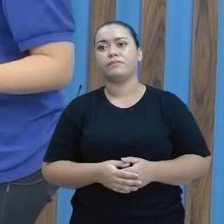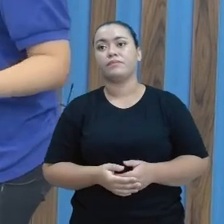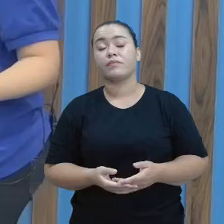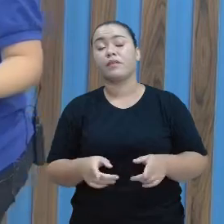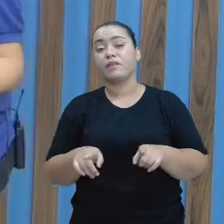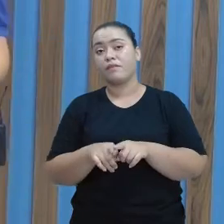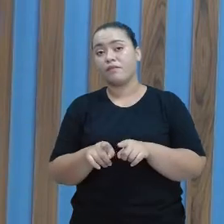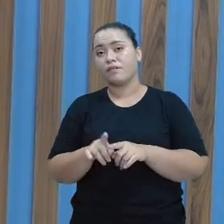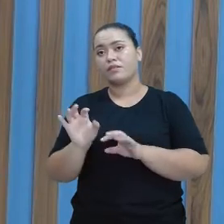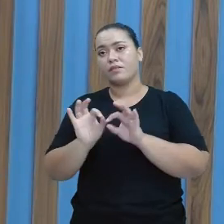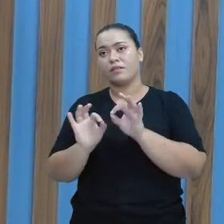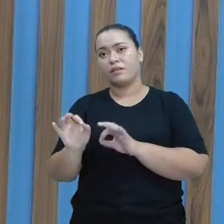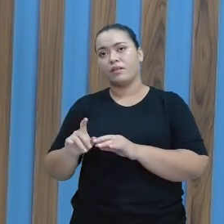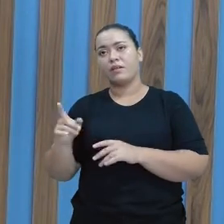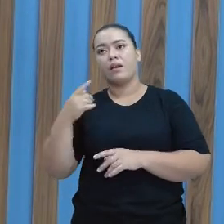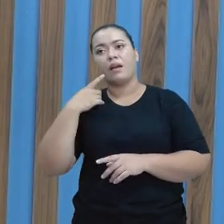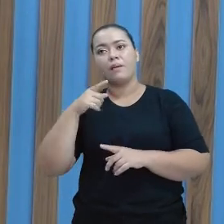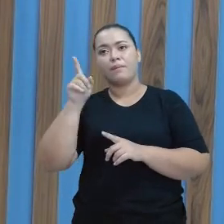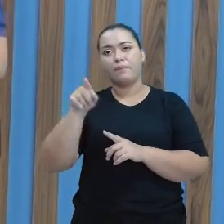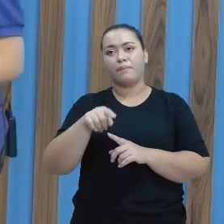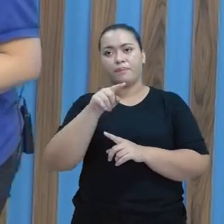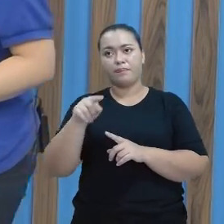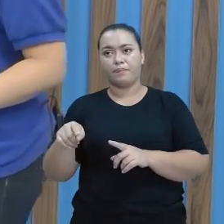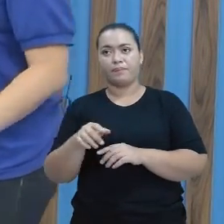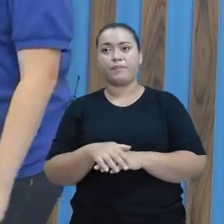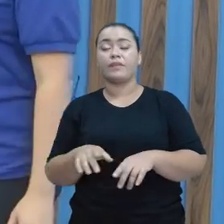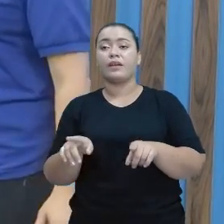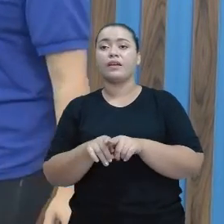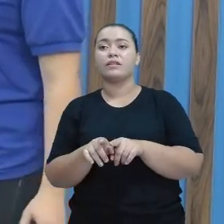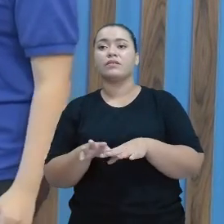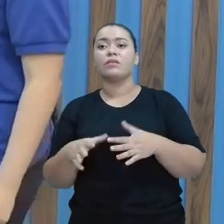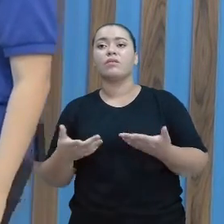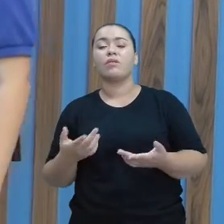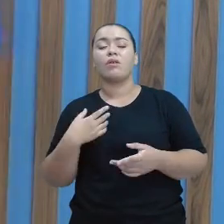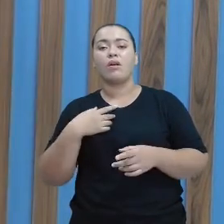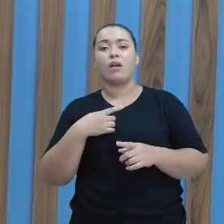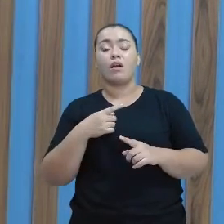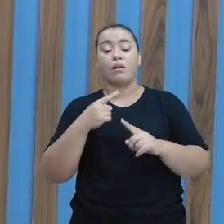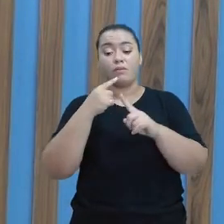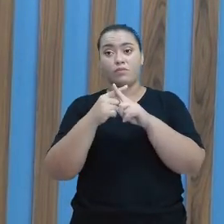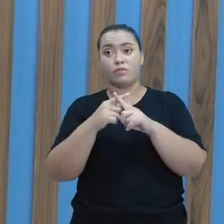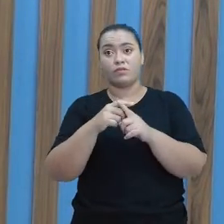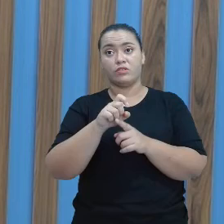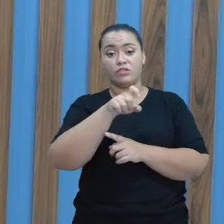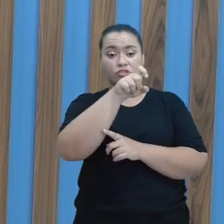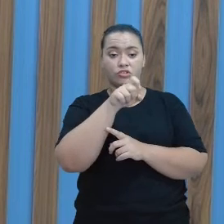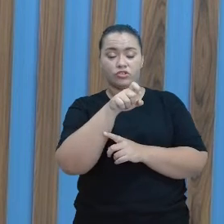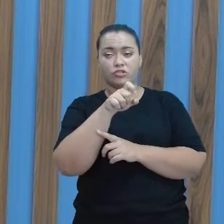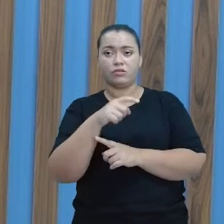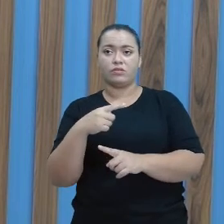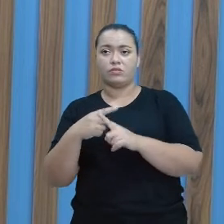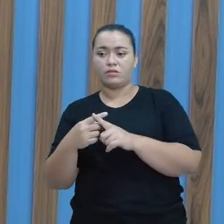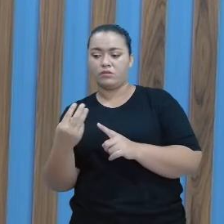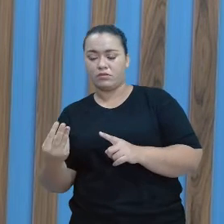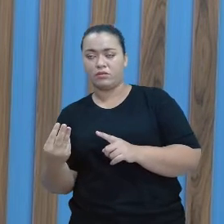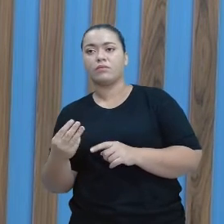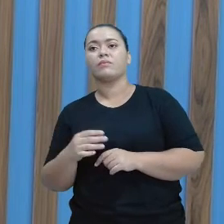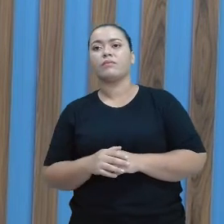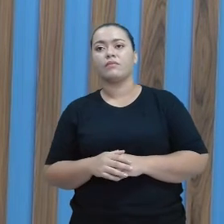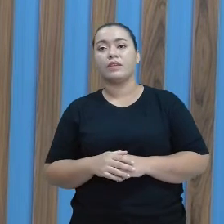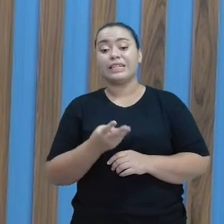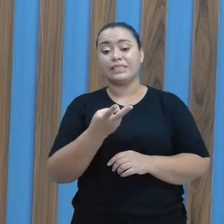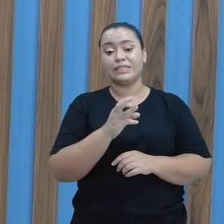aquelas operaçõezinhas de meio pelos extremos, tá? Então, quando a gente faz a multiplicação aqui, ó, 3 vezes o x dá